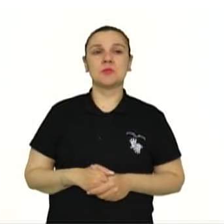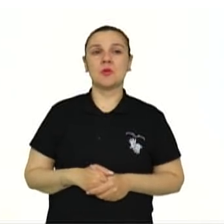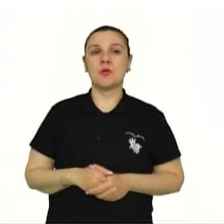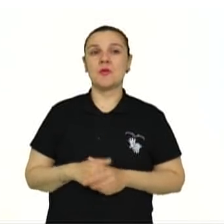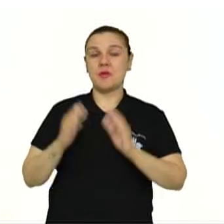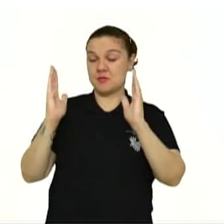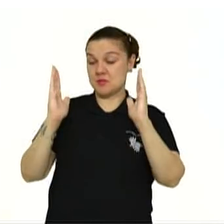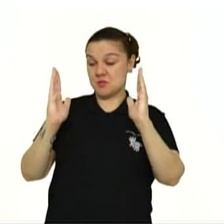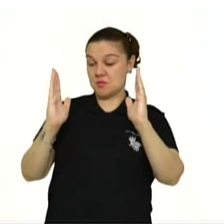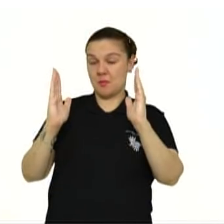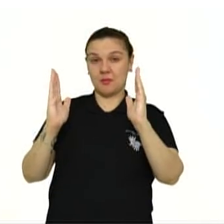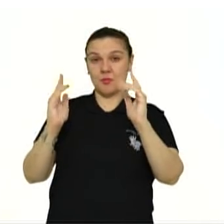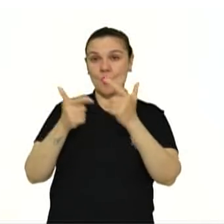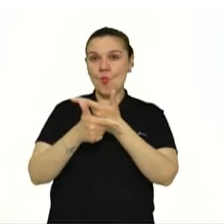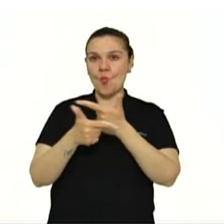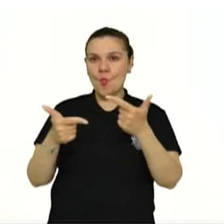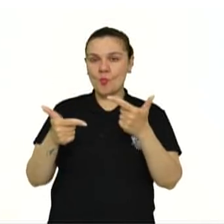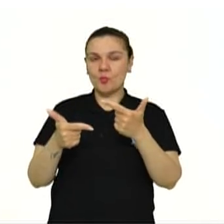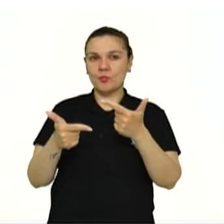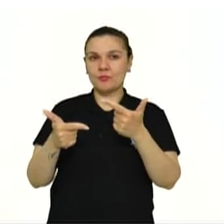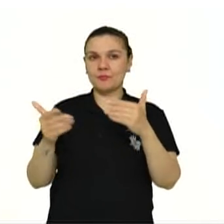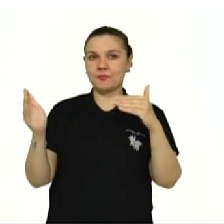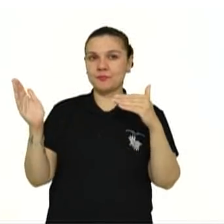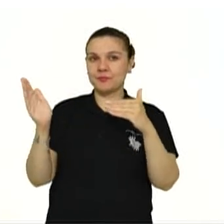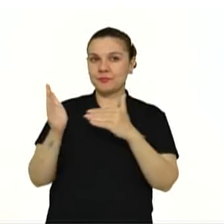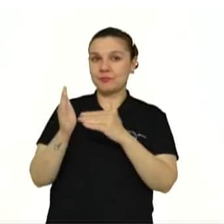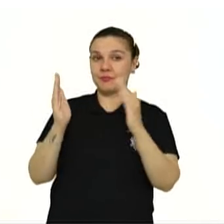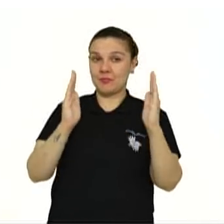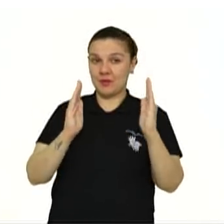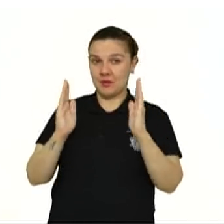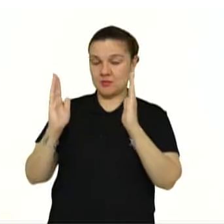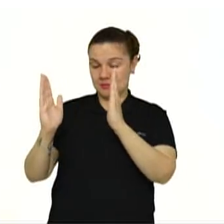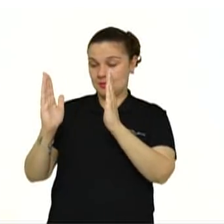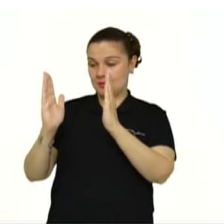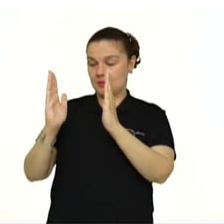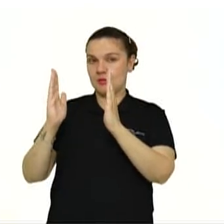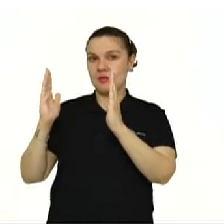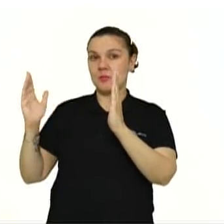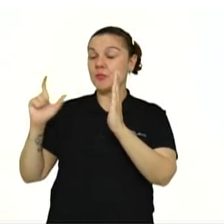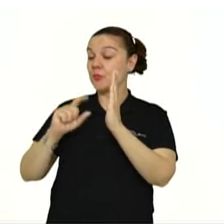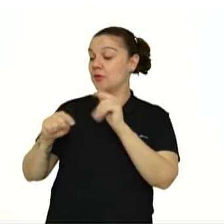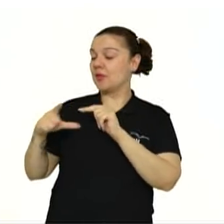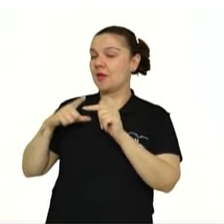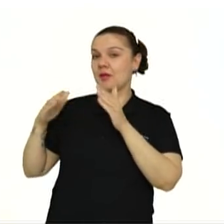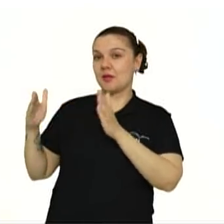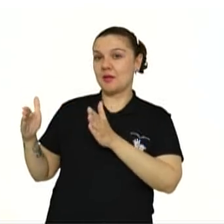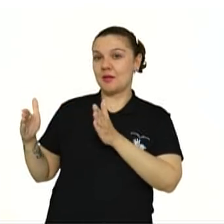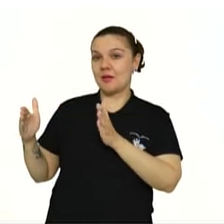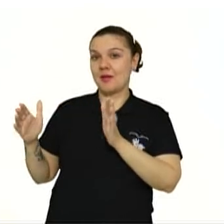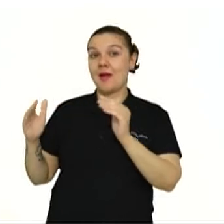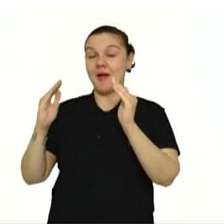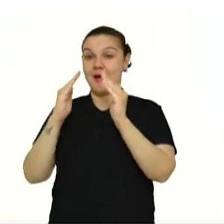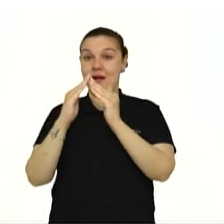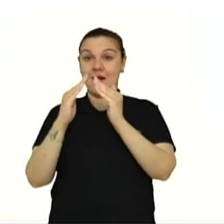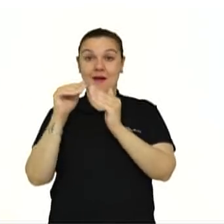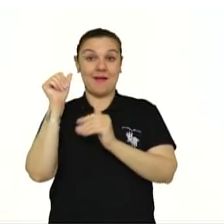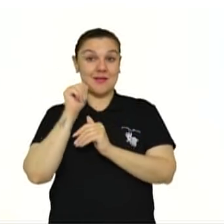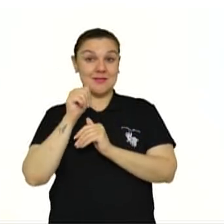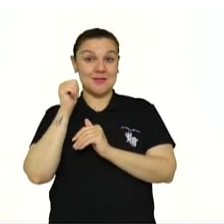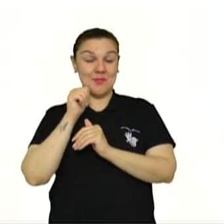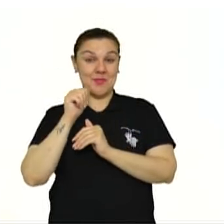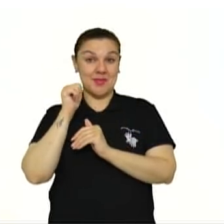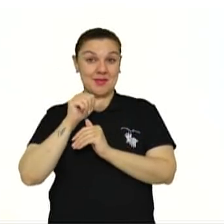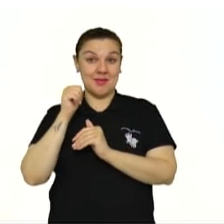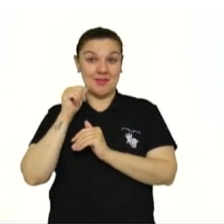esse espaço ali, no último, na última tela aqui, o que nós temos? Nós temos a casa, né? E